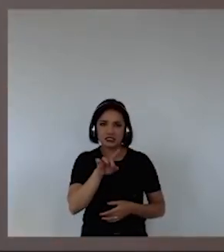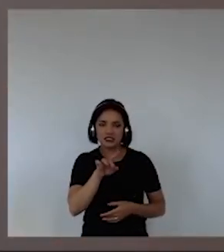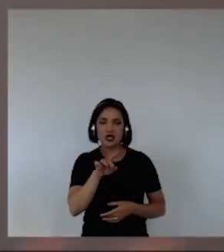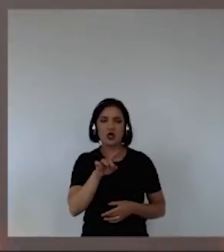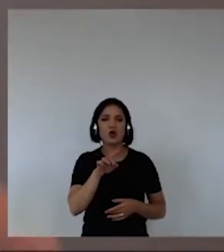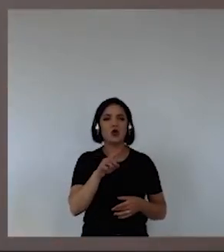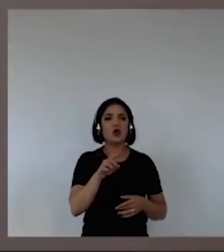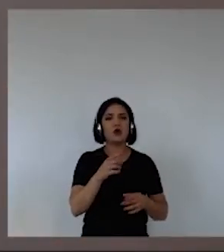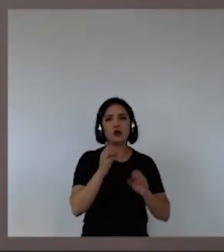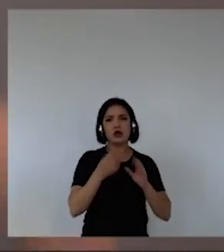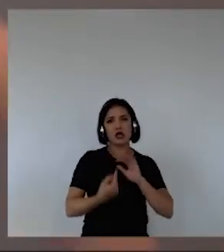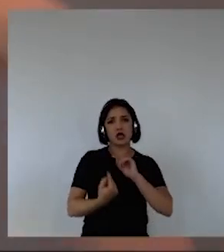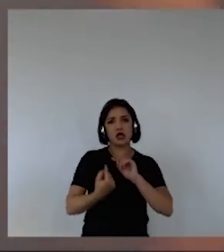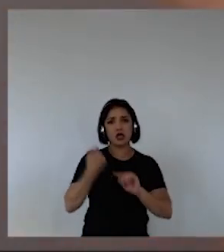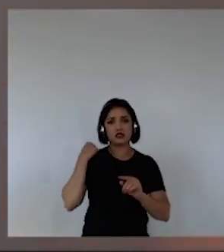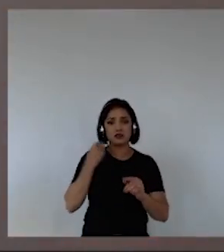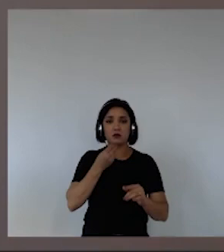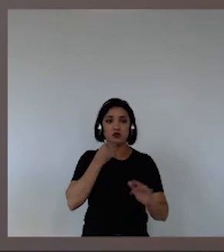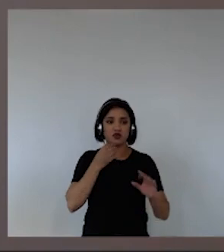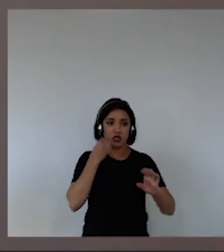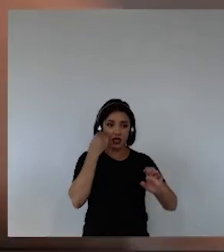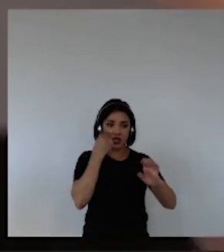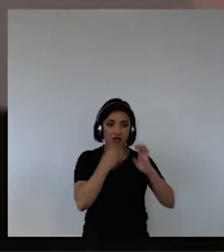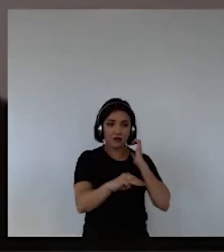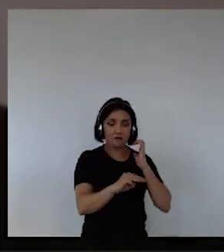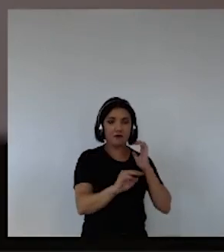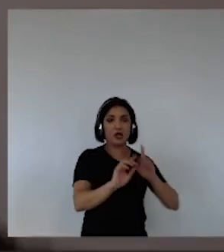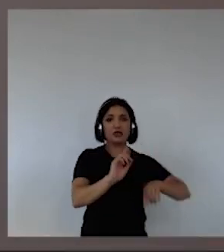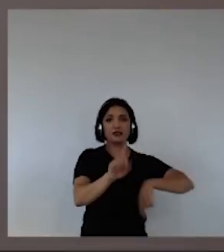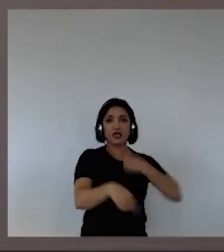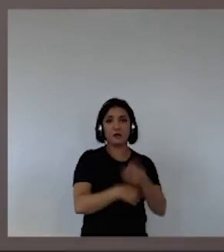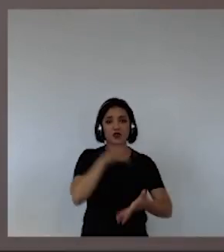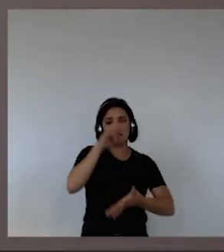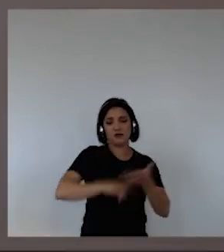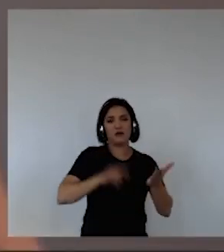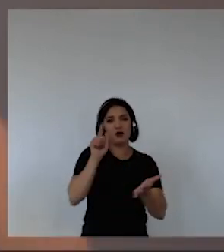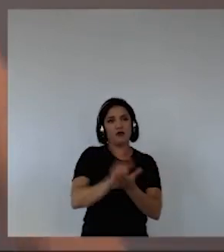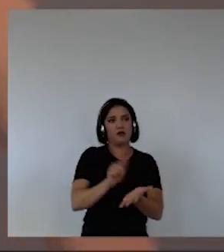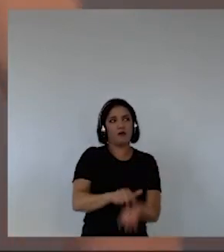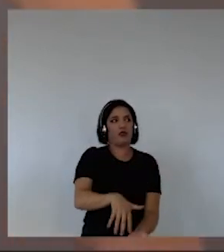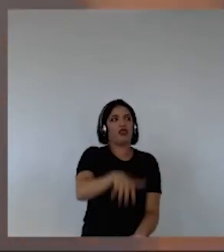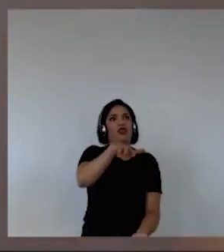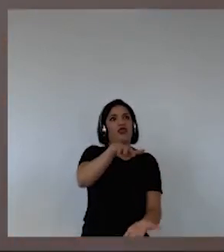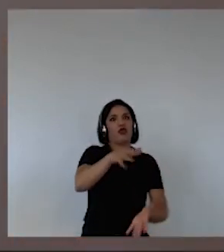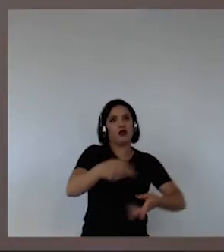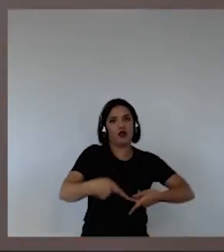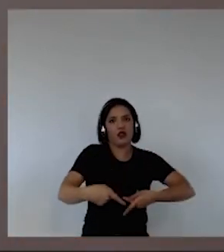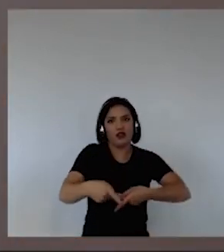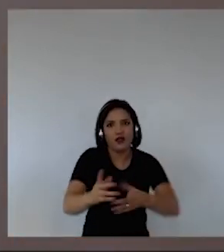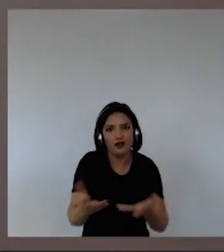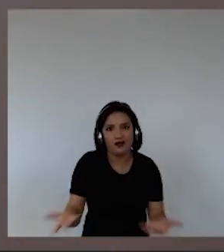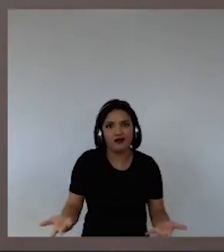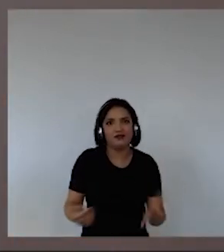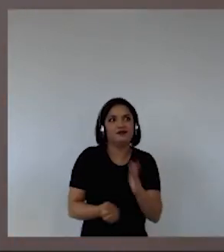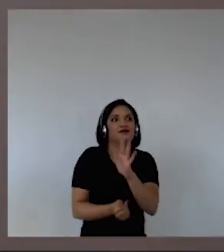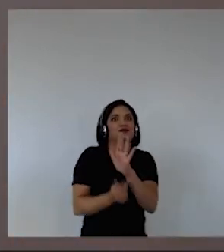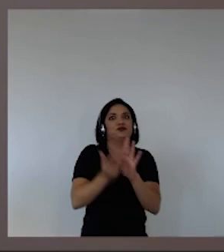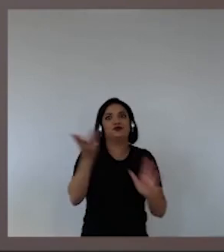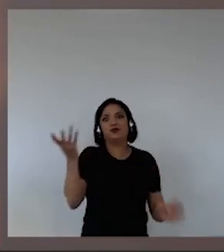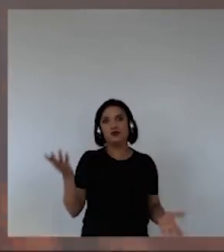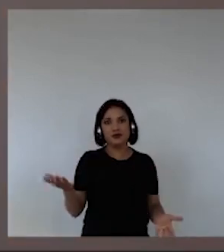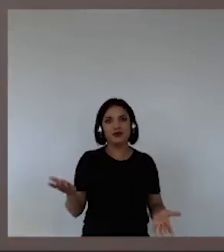alegações por e-mail, no dia seguinte você levava para a Câmara aquele catatal de documentos, né? Aquele catatal de